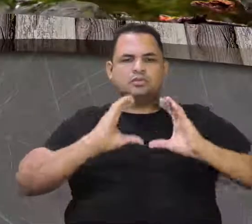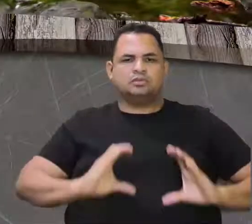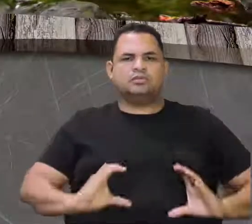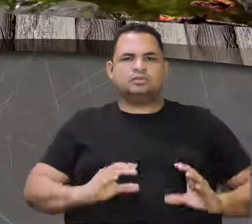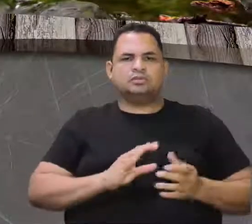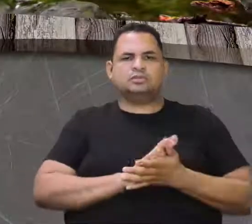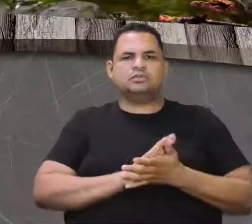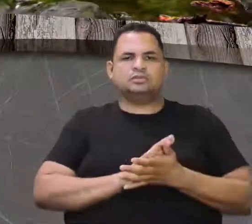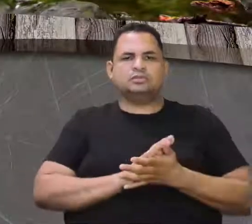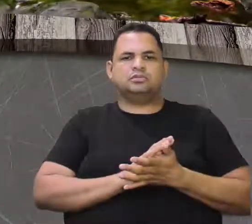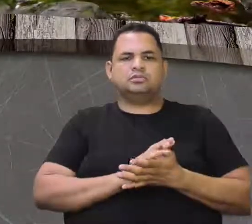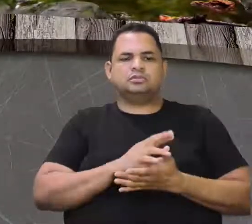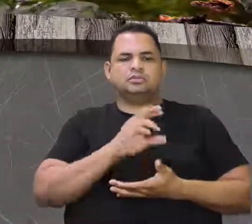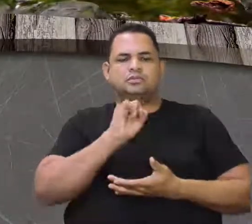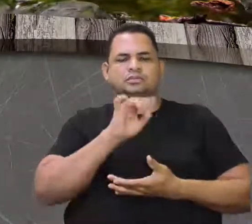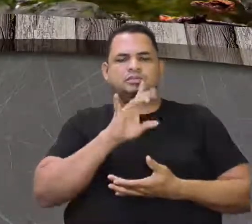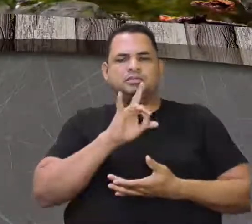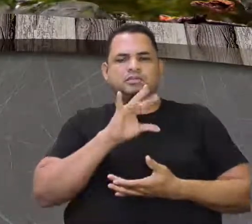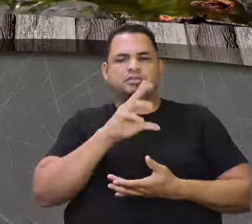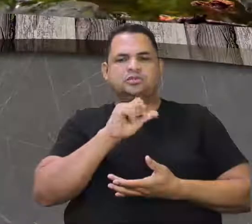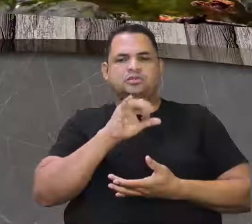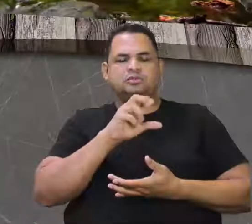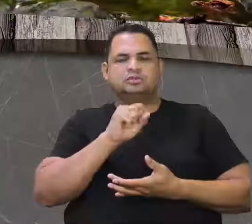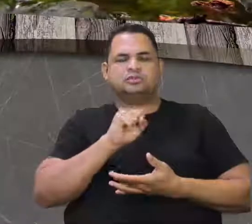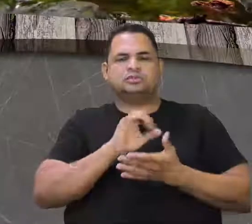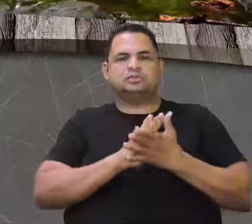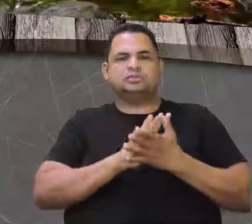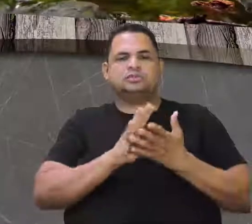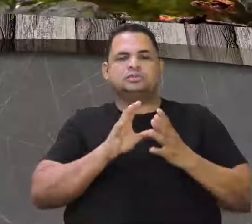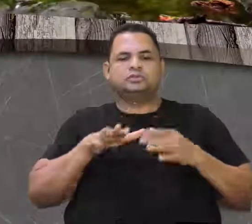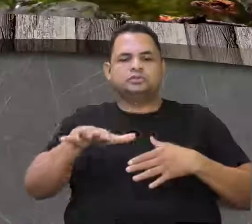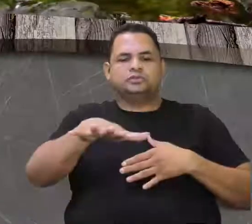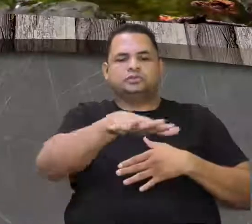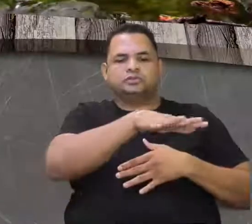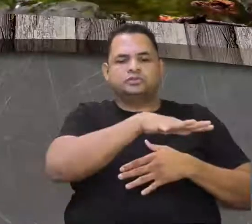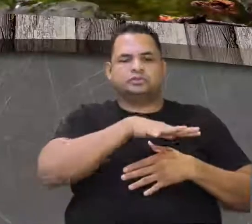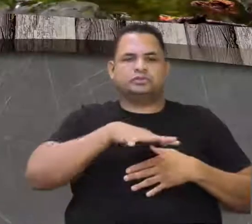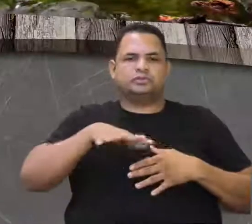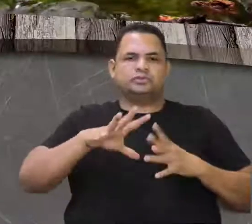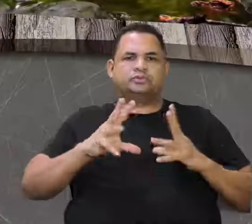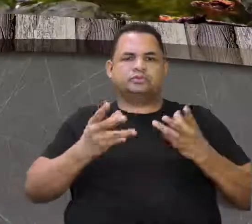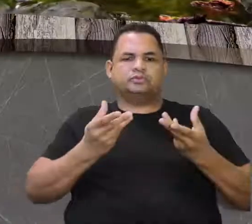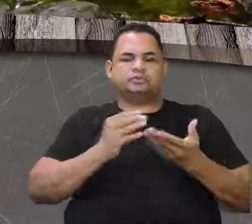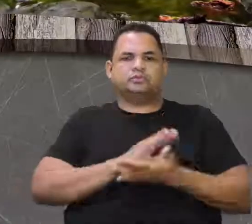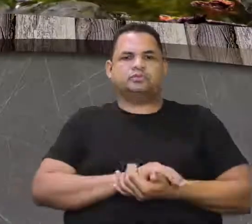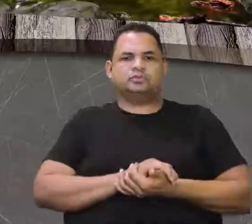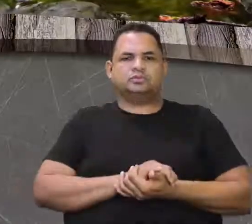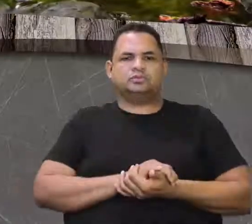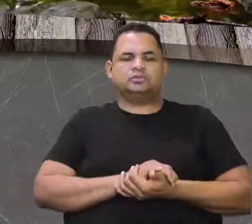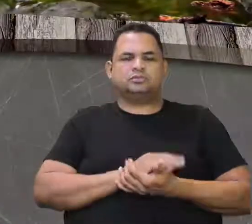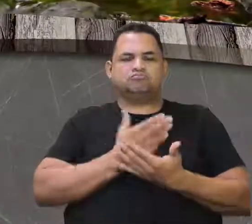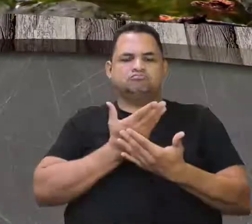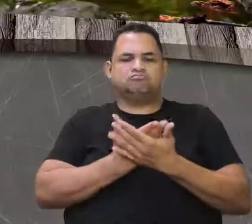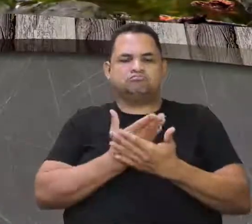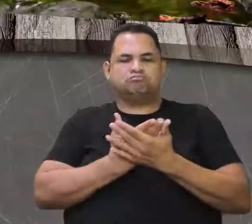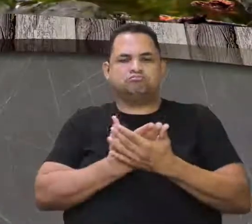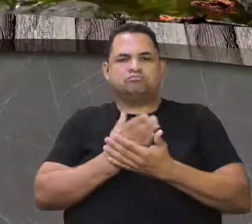comportamentais. A cinecologia vai abranger tudo que a ecologia estuda,